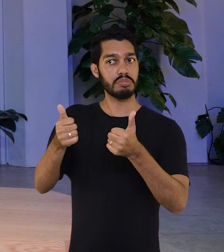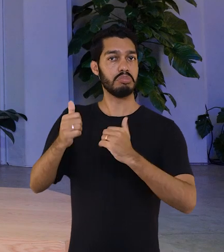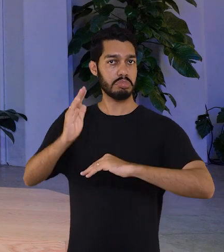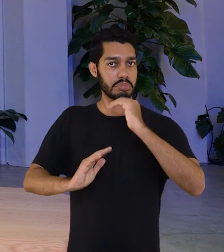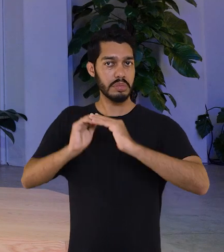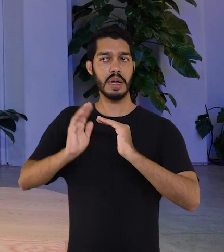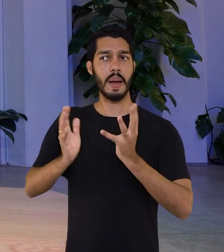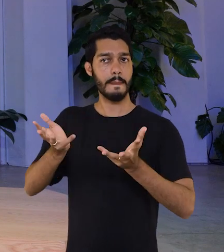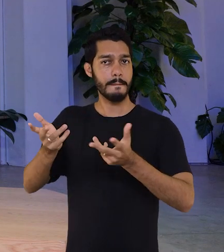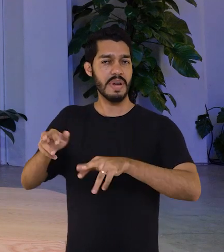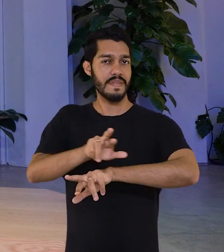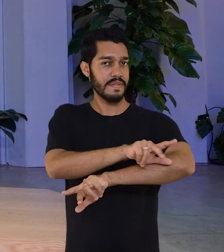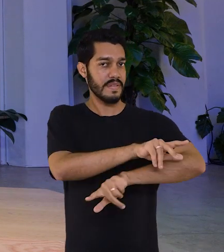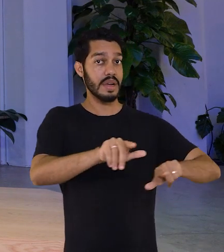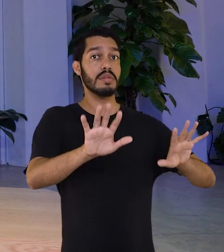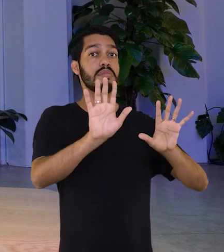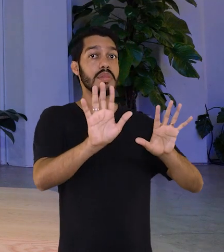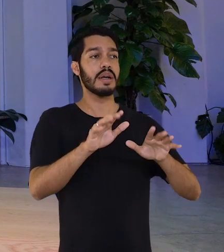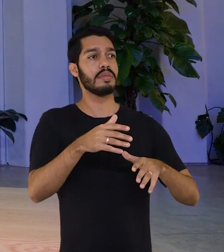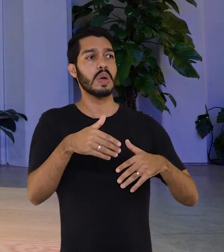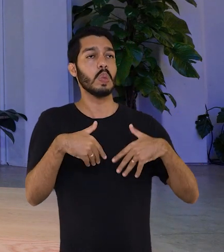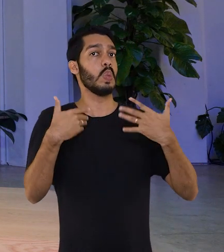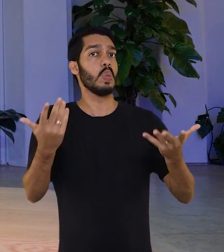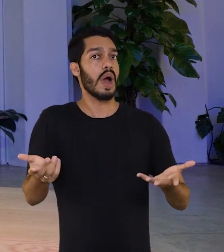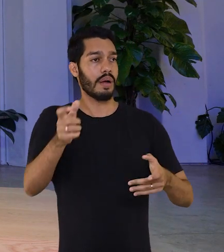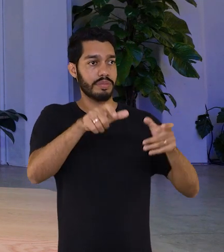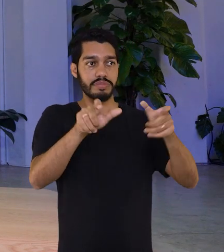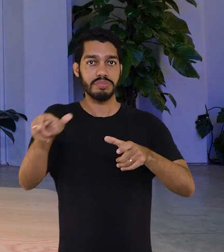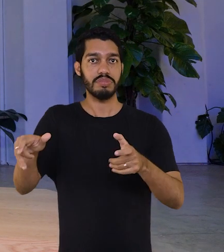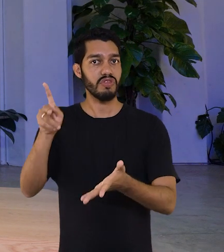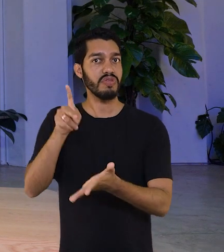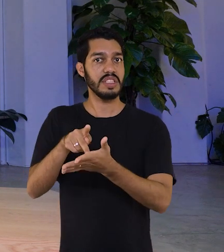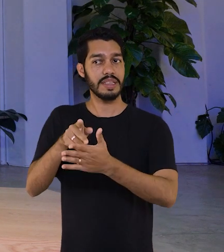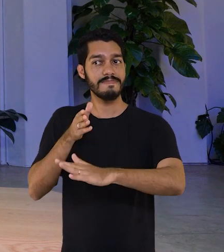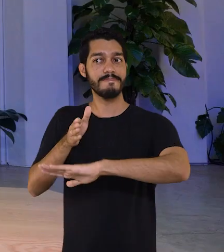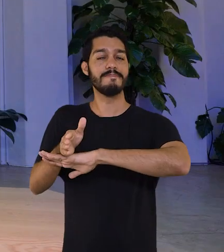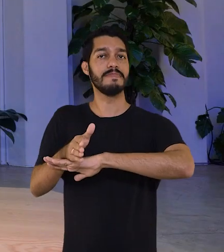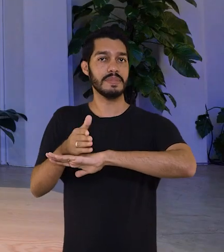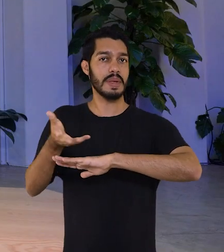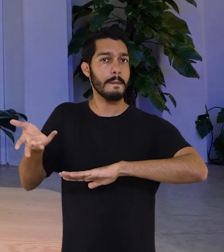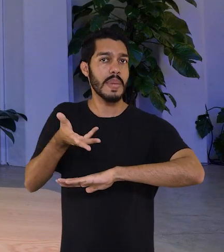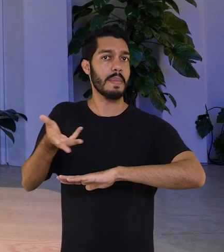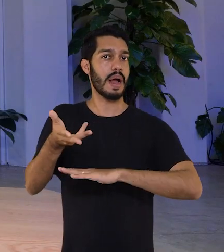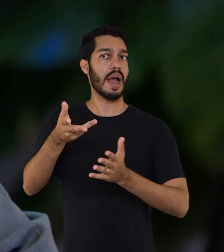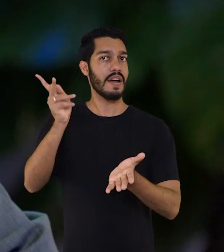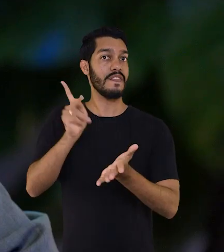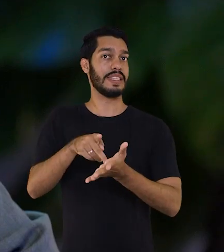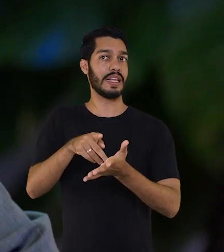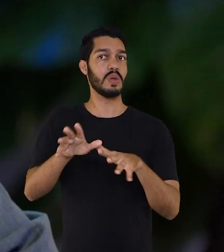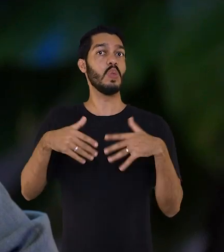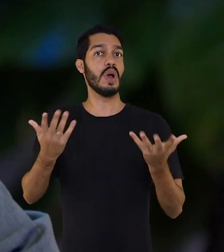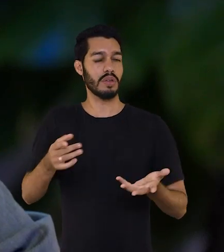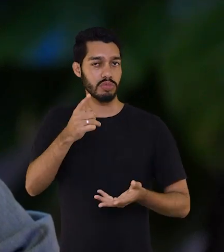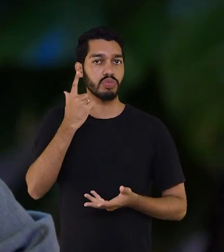tem aplicabilidade para diversos setores, mas quais desses setores você consegue navegar com mais fluidez? Assim, qual